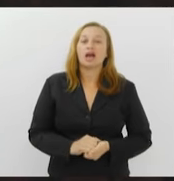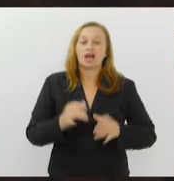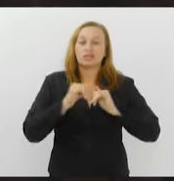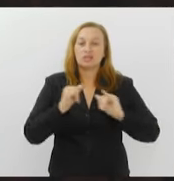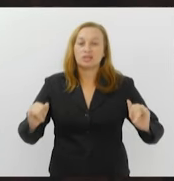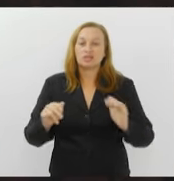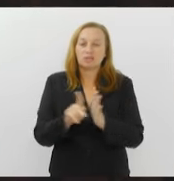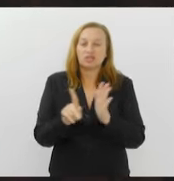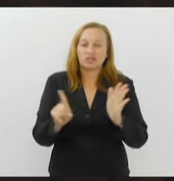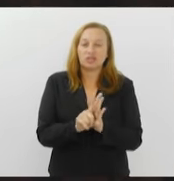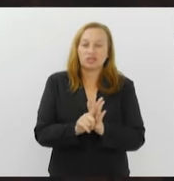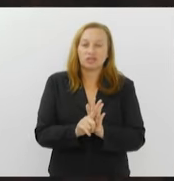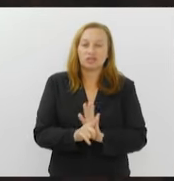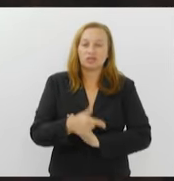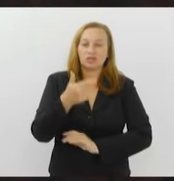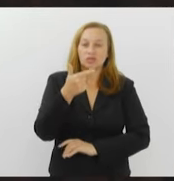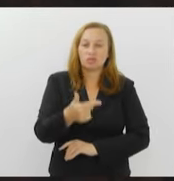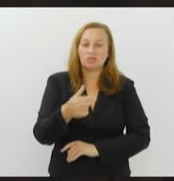Anuncio o projeto de lei número